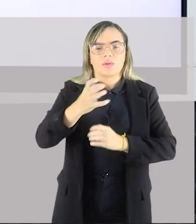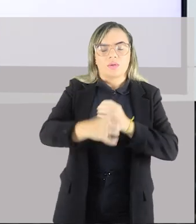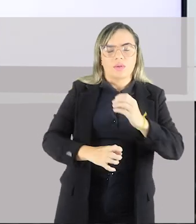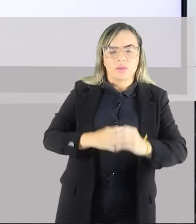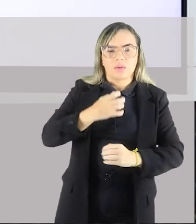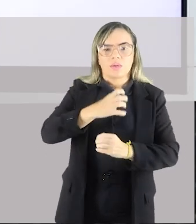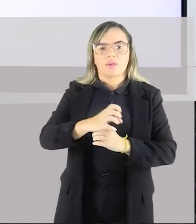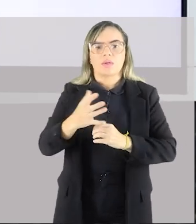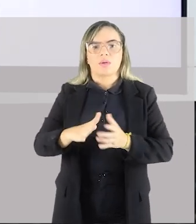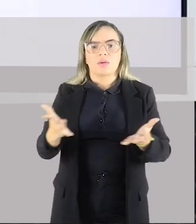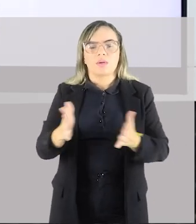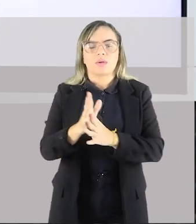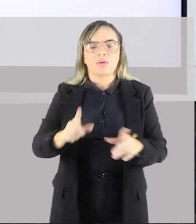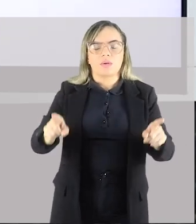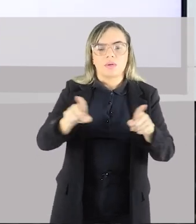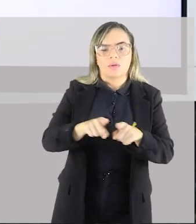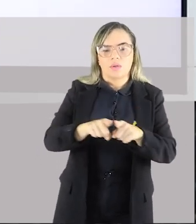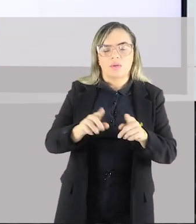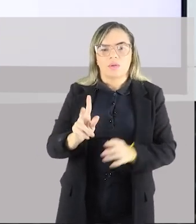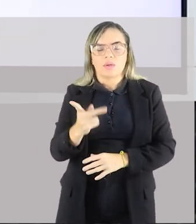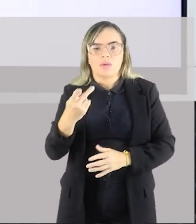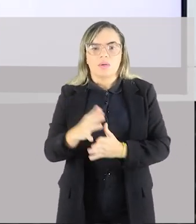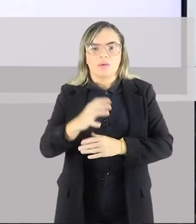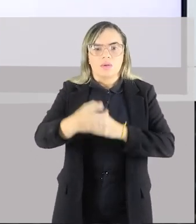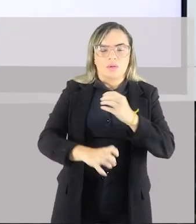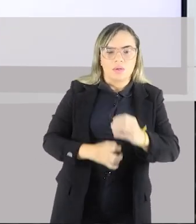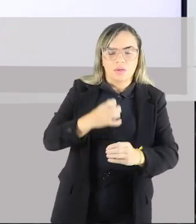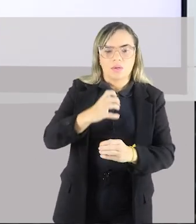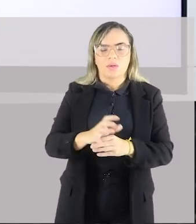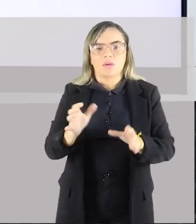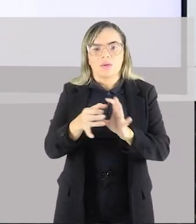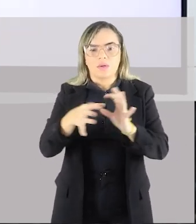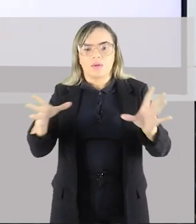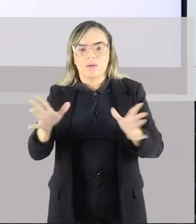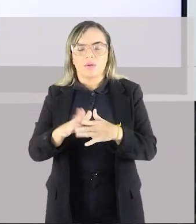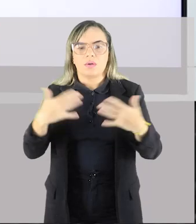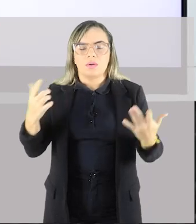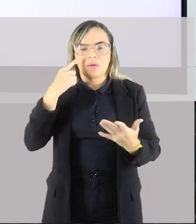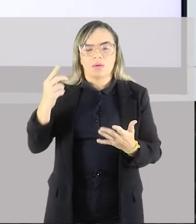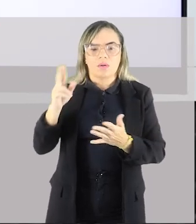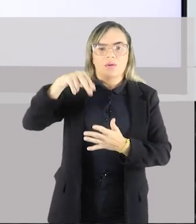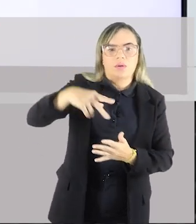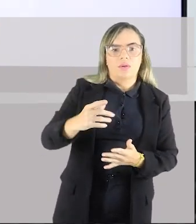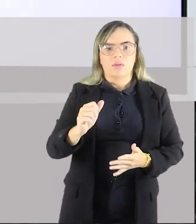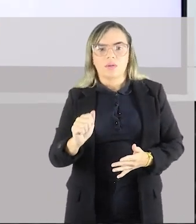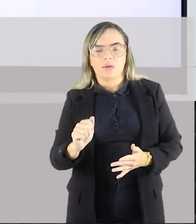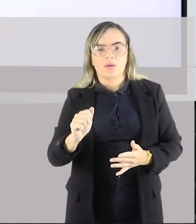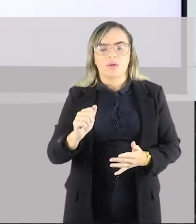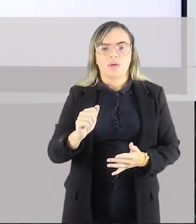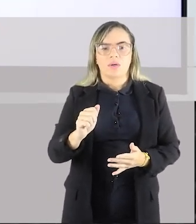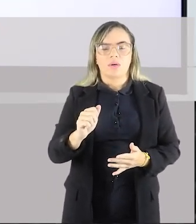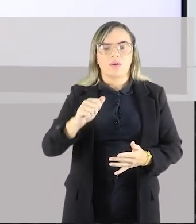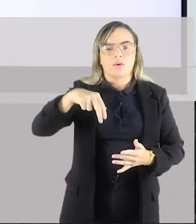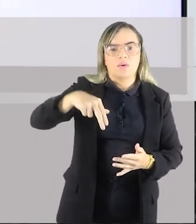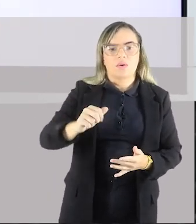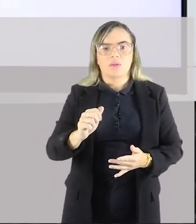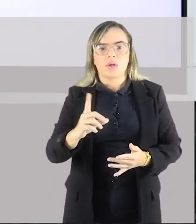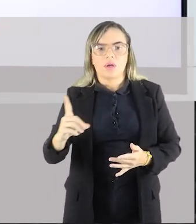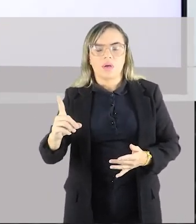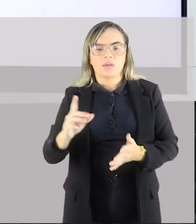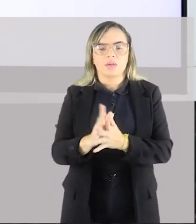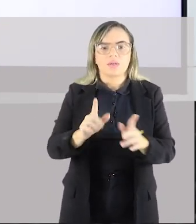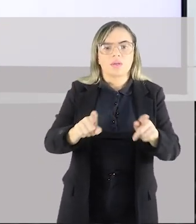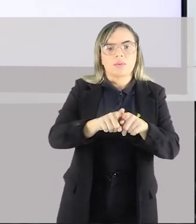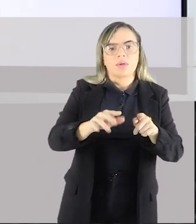elétrons, e nessa liberação de hidrogênios e elétrons, a gente vai ter então o NAD e o FAD para carregar. Durante